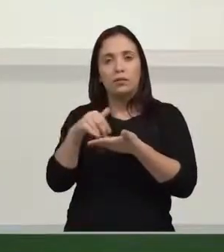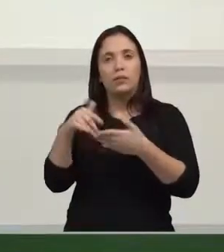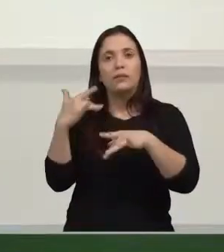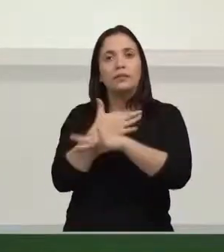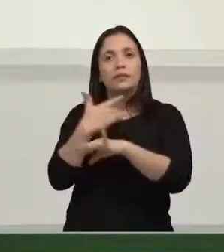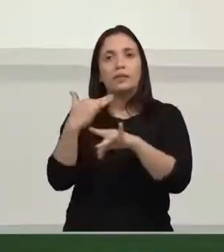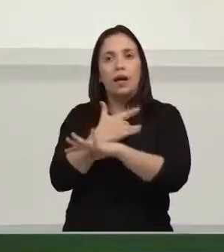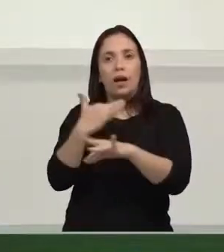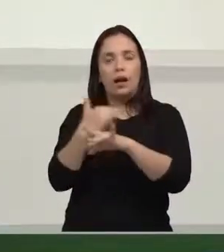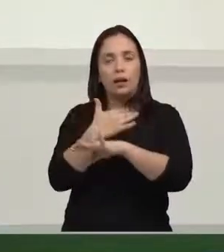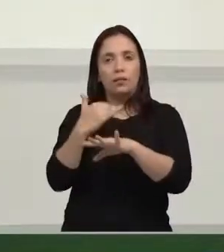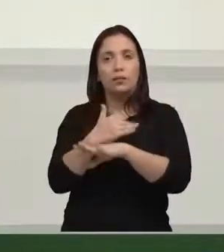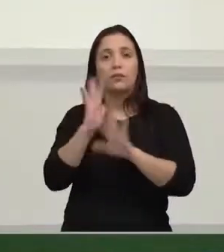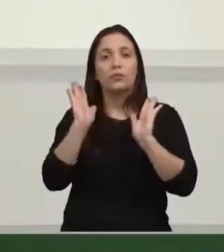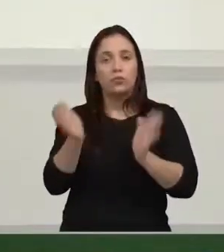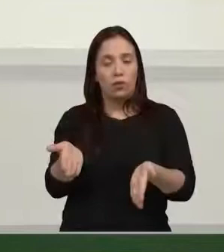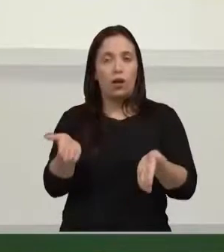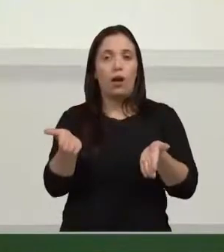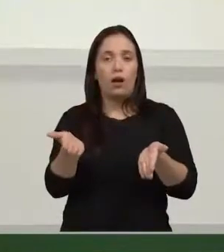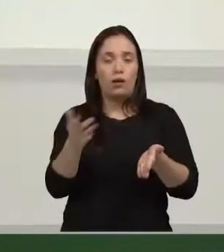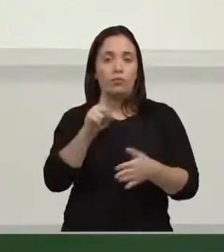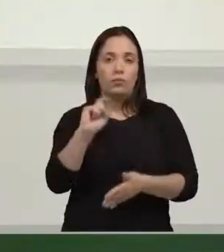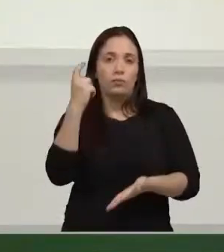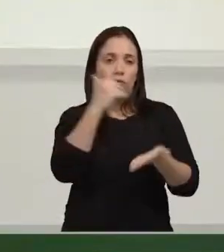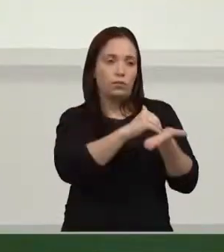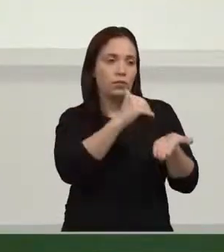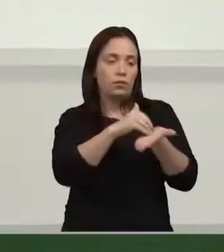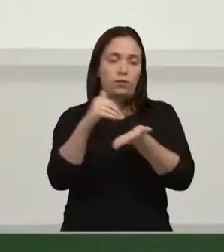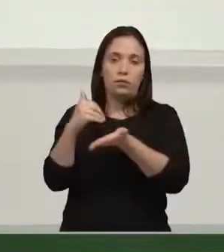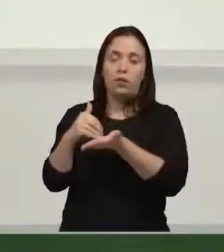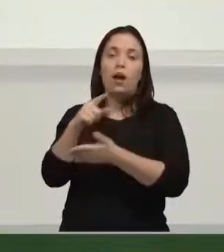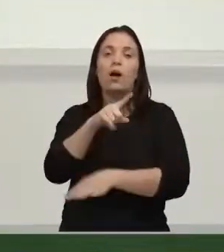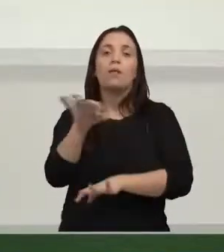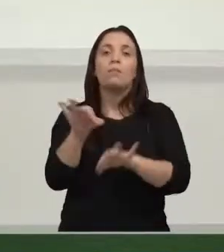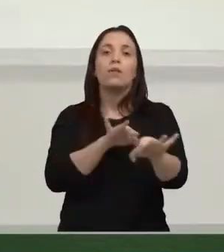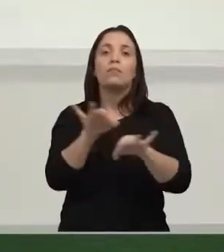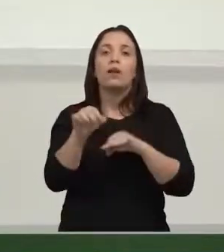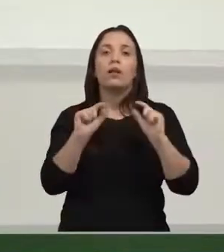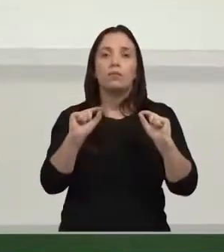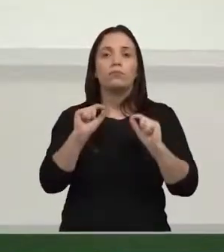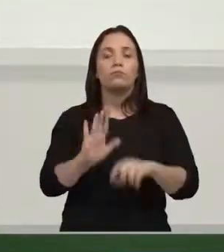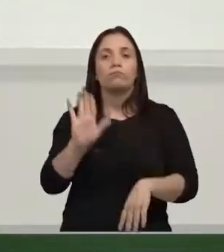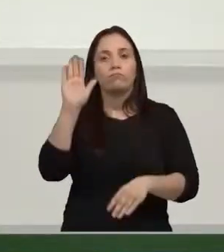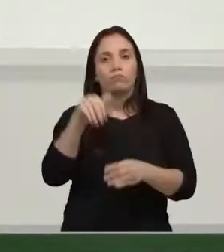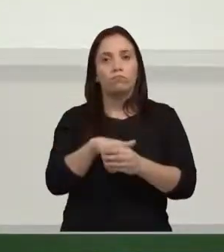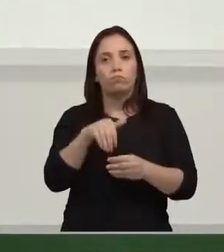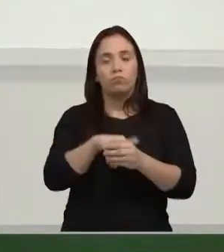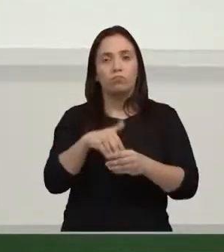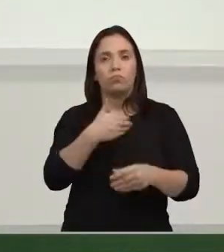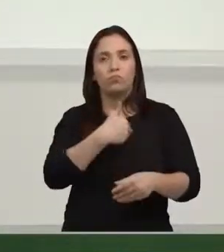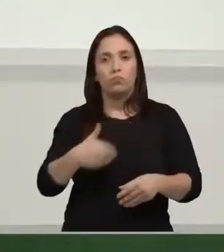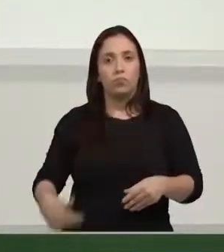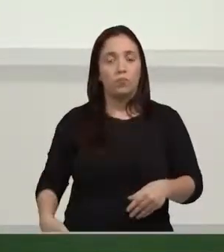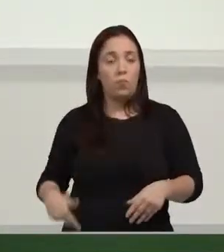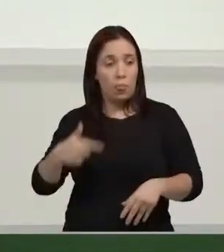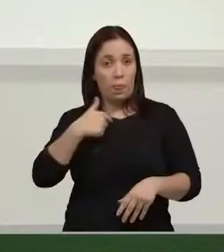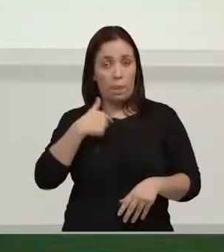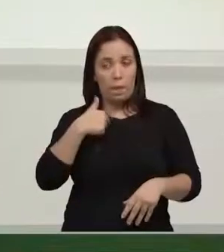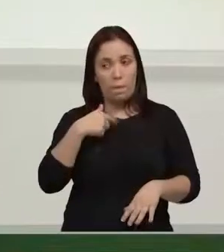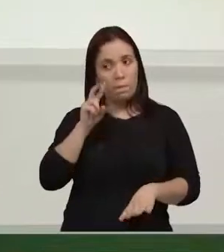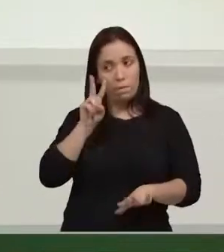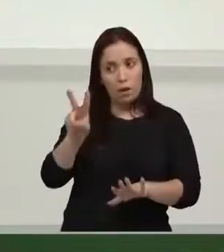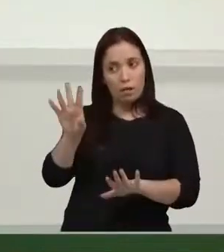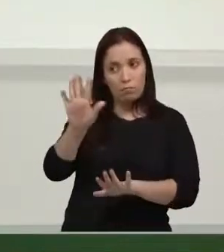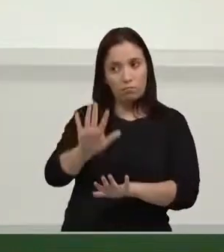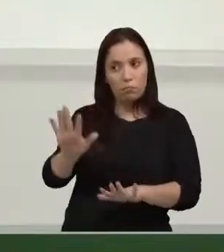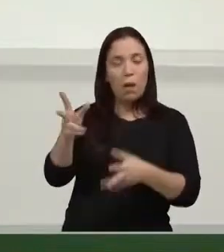das cidades. Ou seja, ele foi preparado para ser candidato a governador. Eu fiz essa leitura,